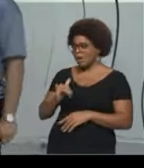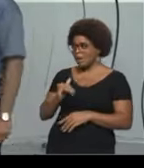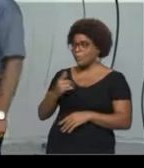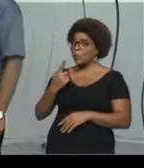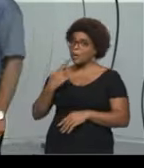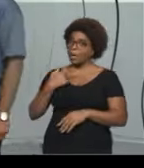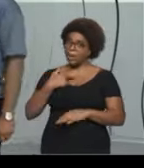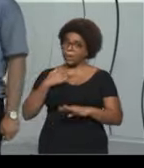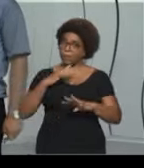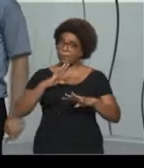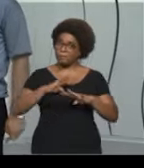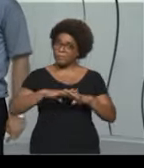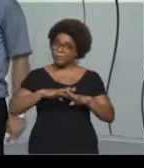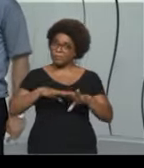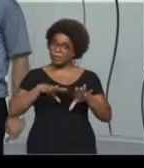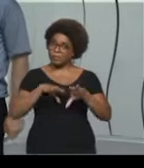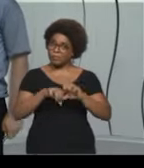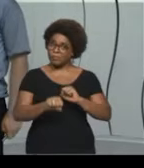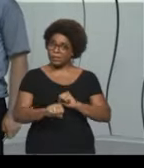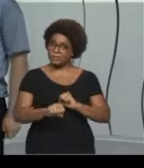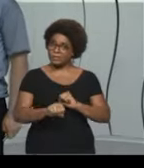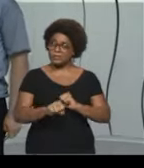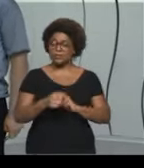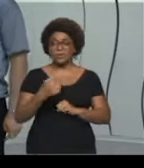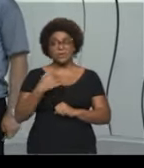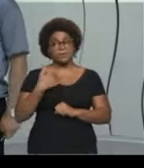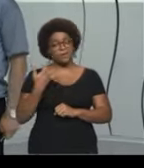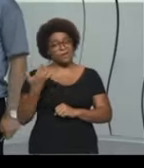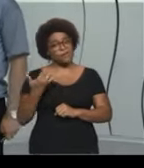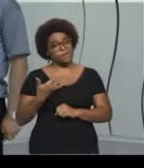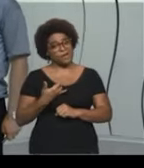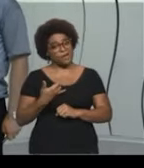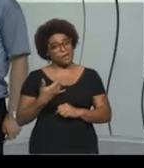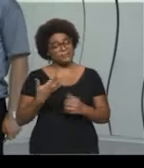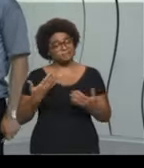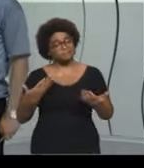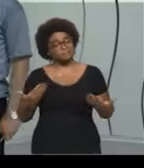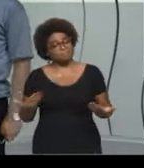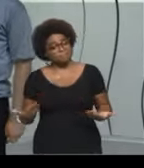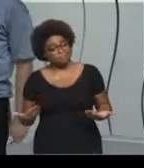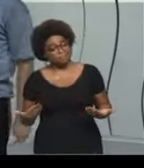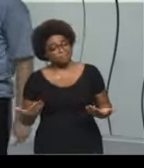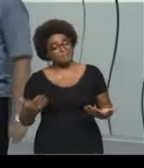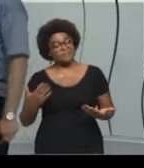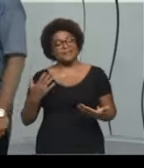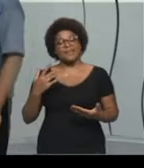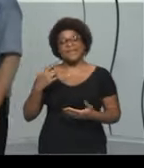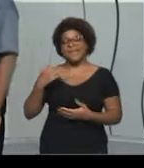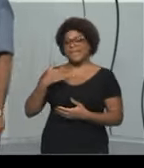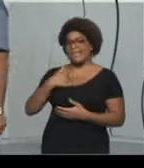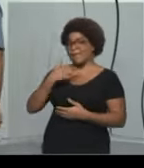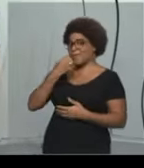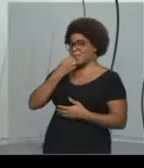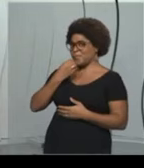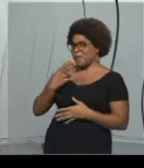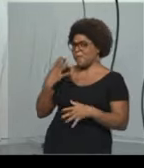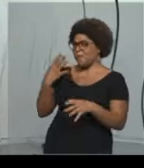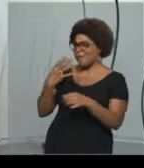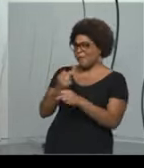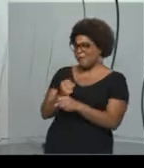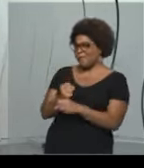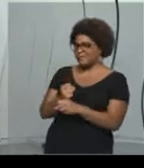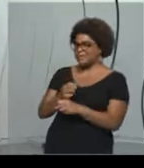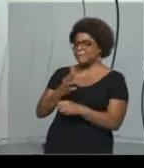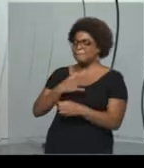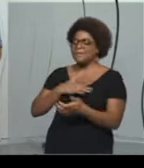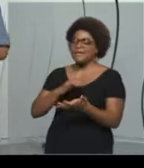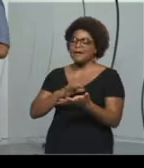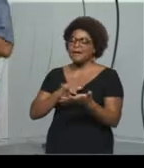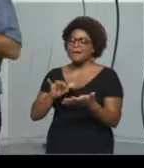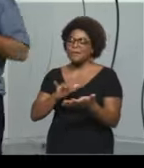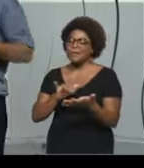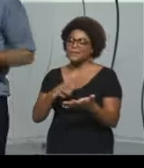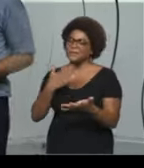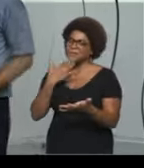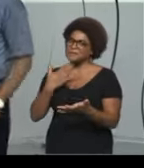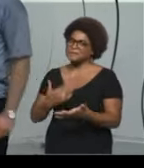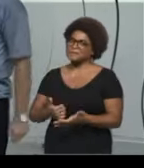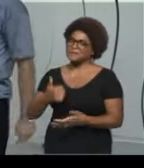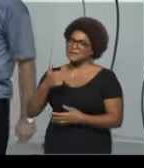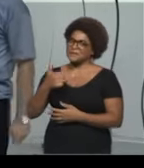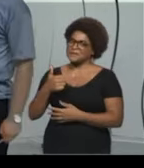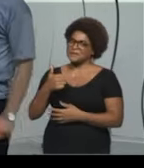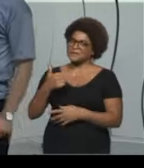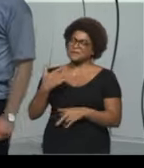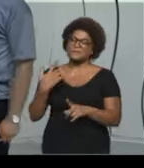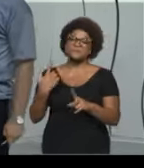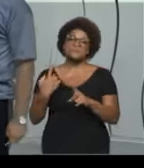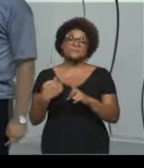conta. E eu costumo responder que a minha calculadora é melhor de conta do que eu. Porque esse estereótipo aqui